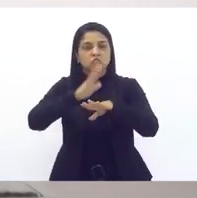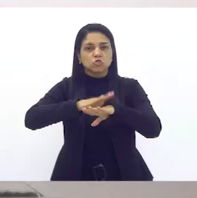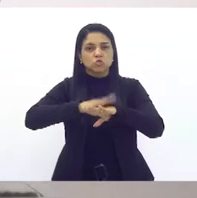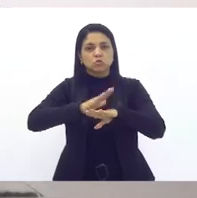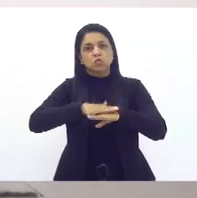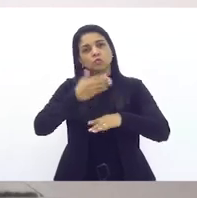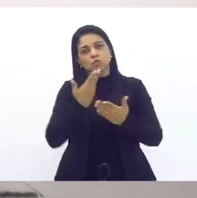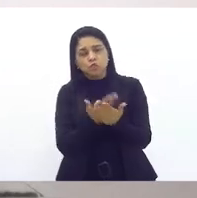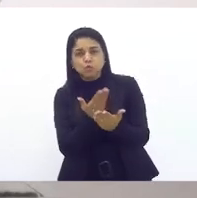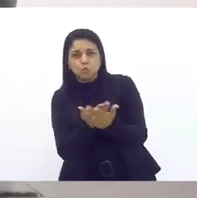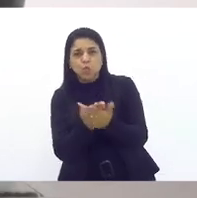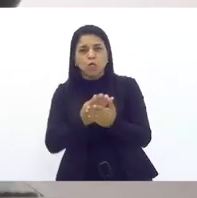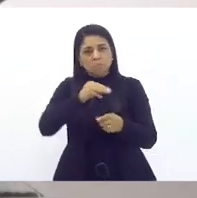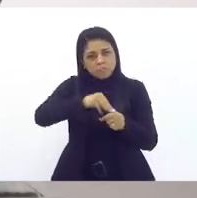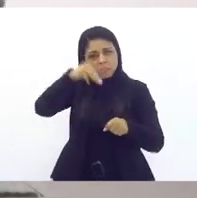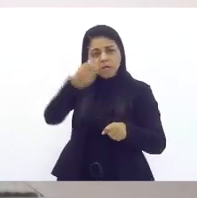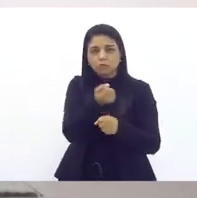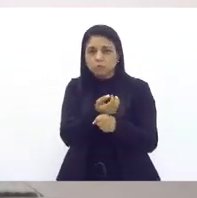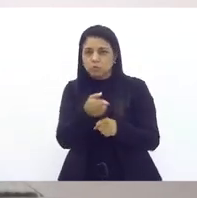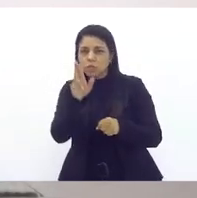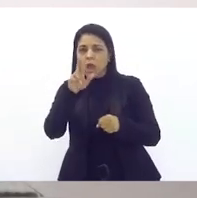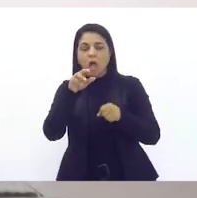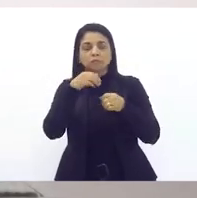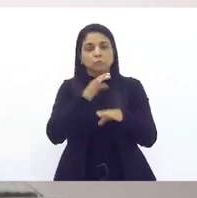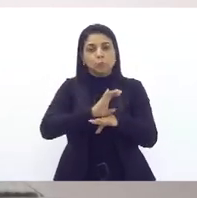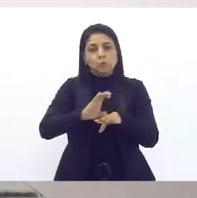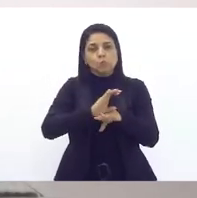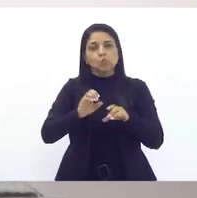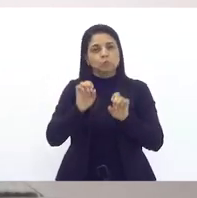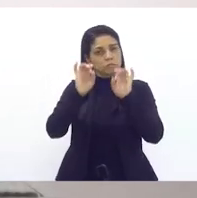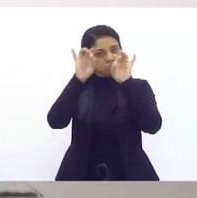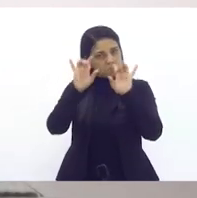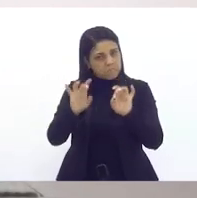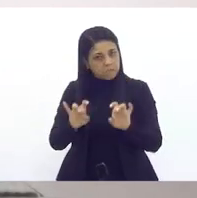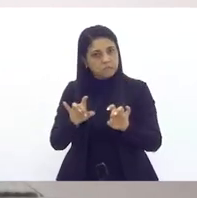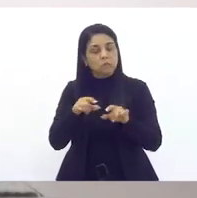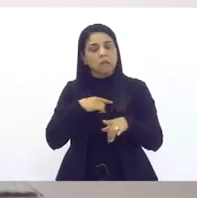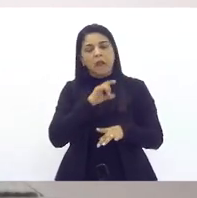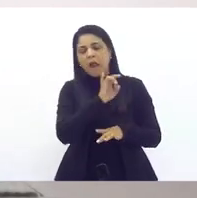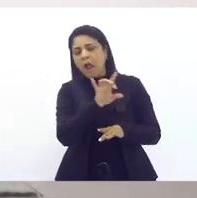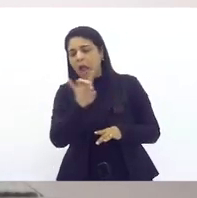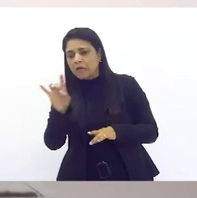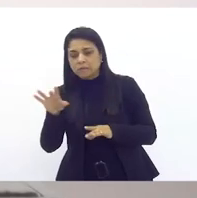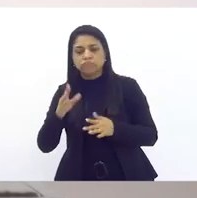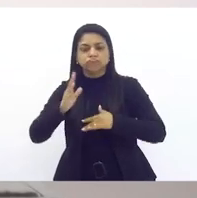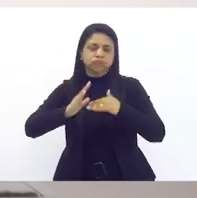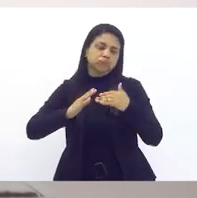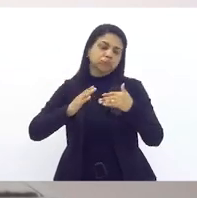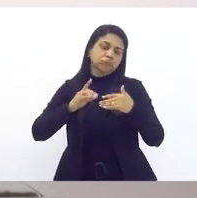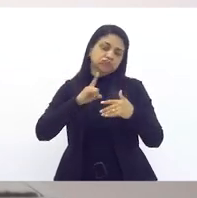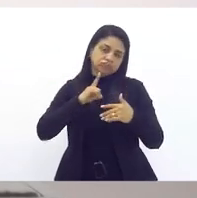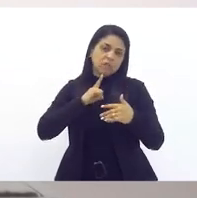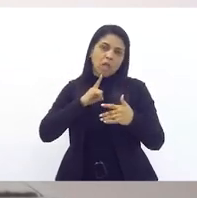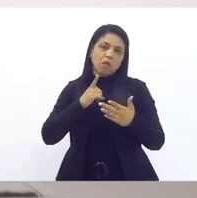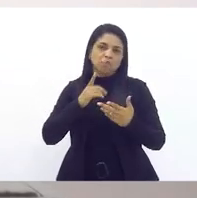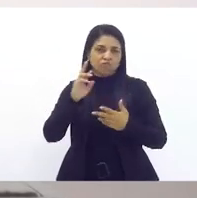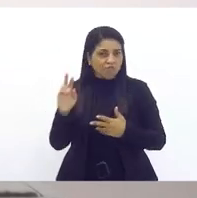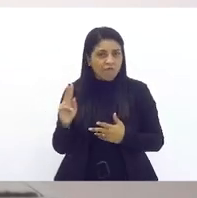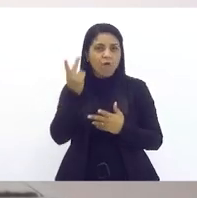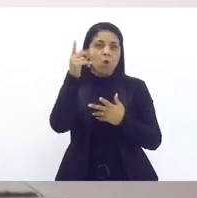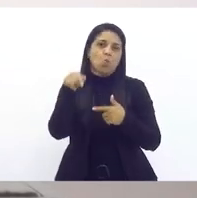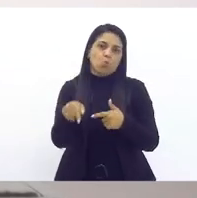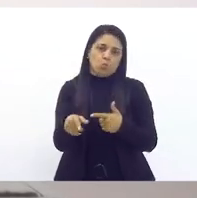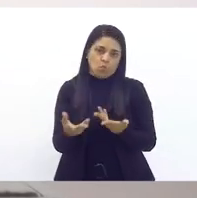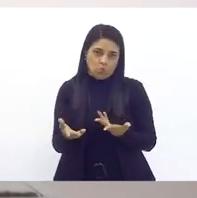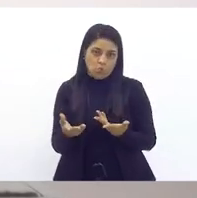doutorado, pós-doutorado, curso de especializações, não importa, cada um tem o peso. Precede